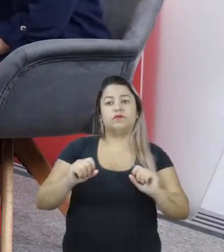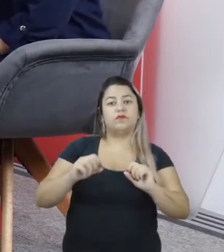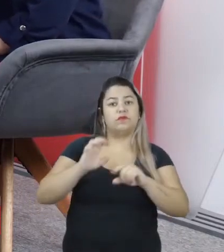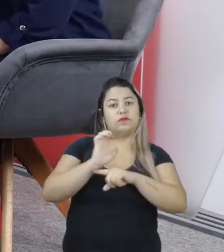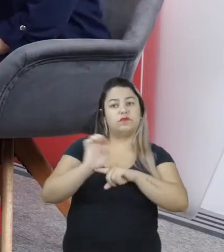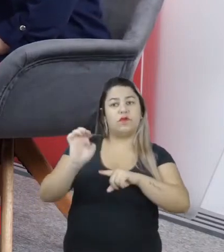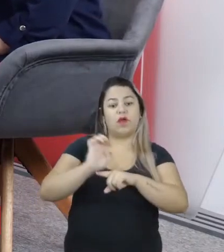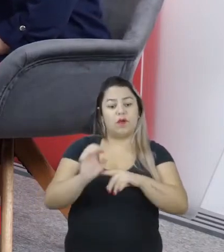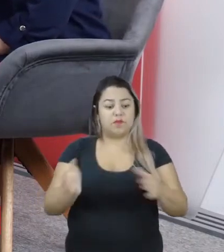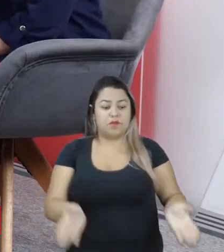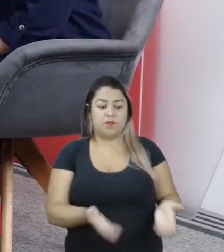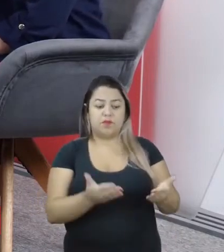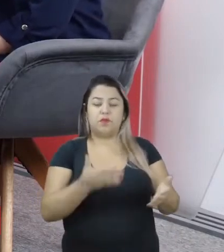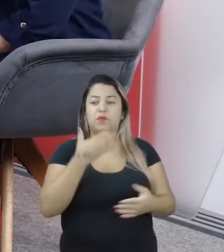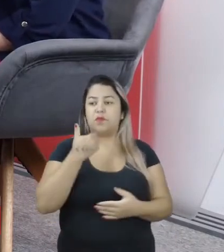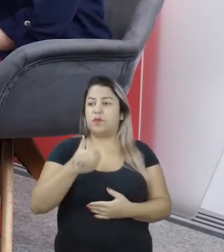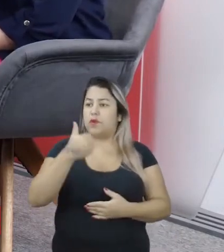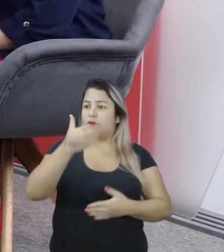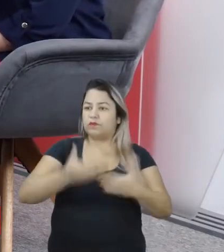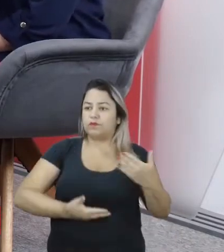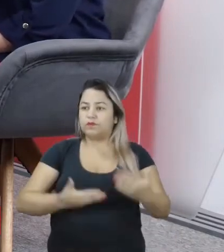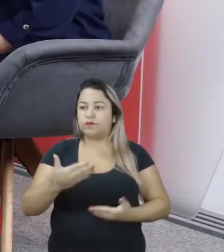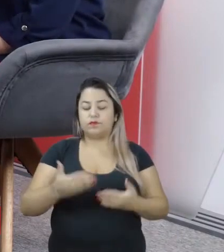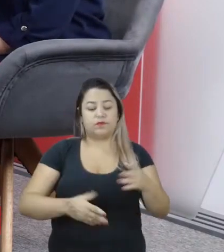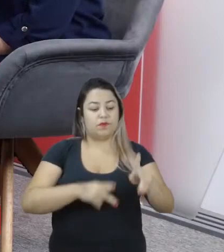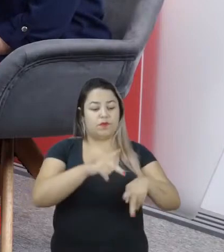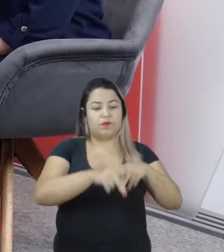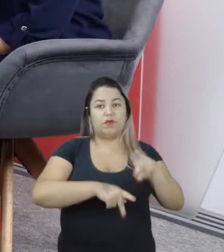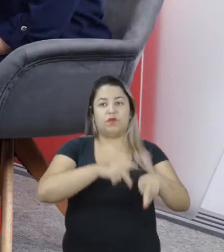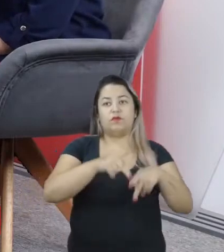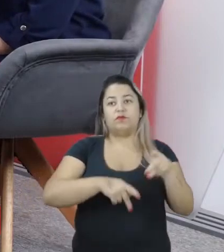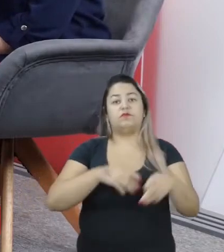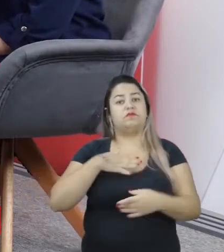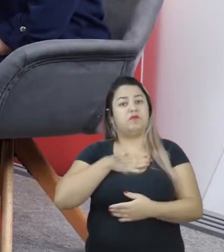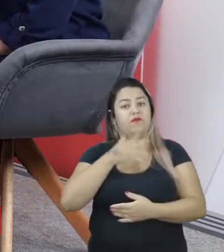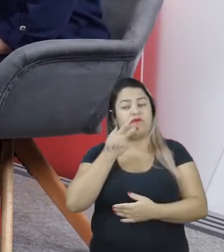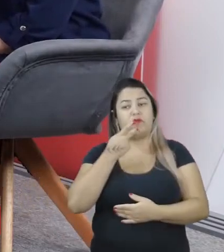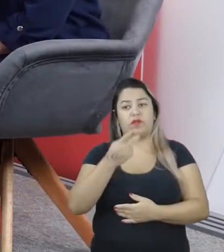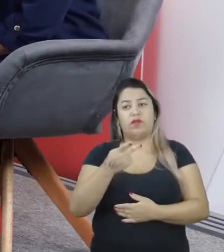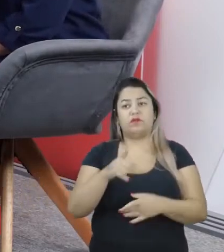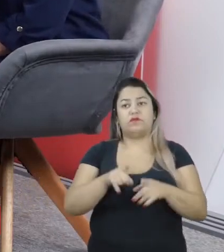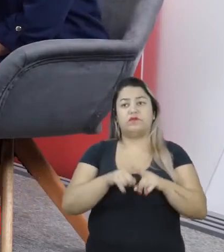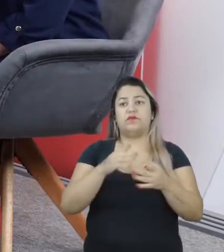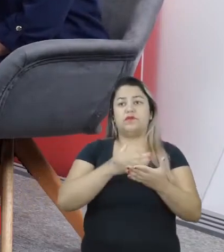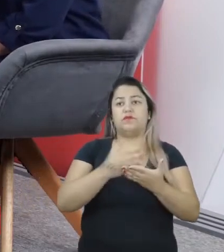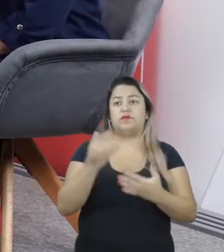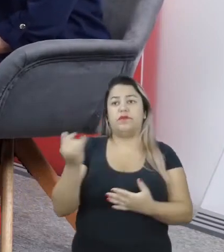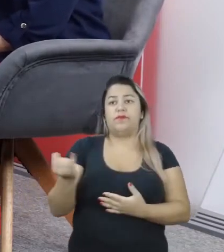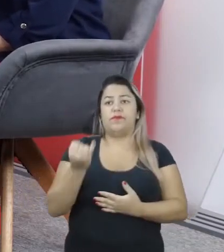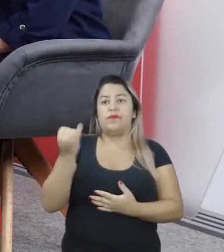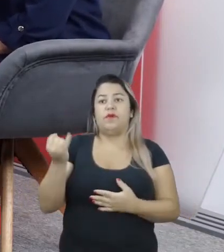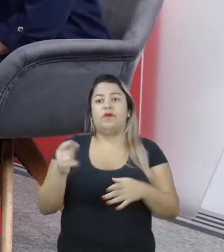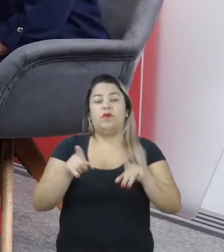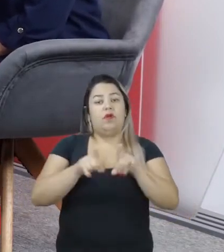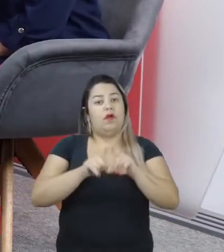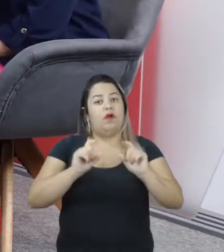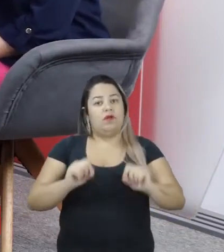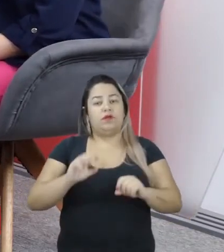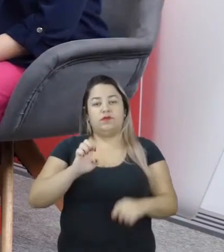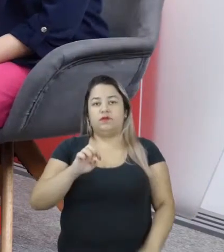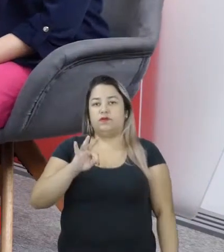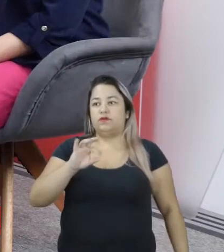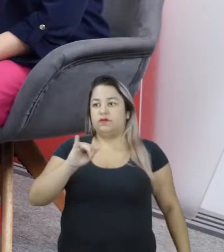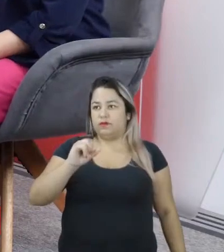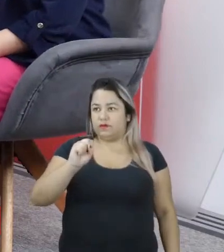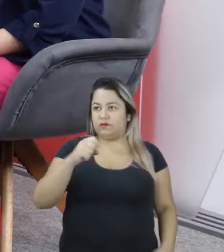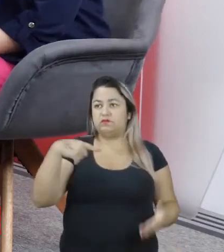modo a promover mais e melhores serviços à população. Eu queria que você falasse, para que a gente começasse falando da importância, né, de estatais fortes